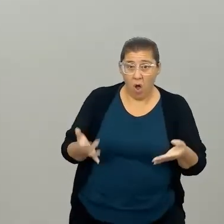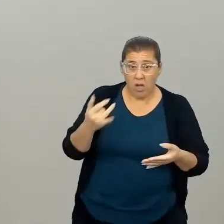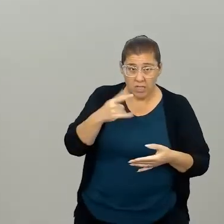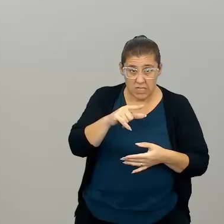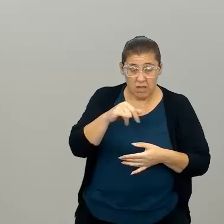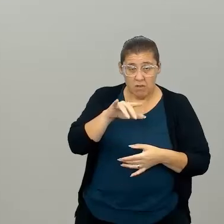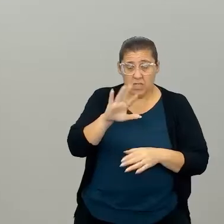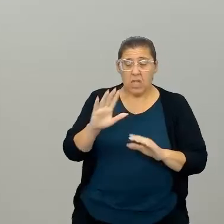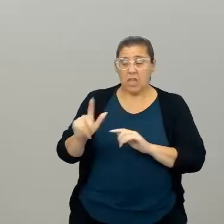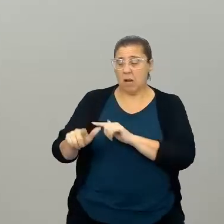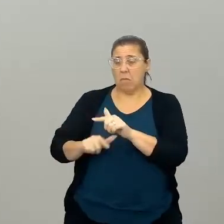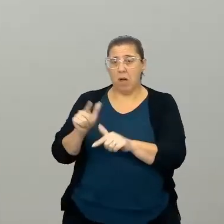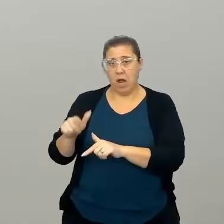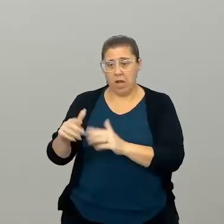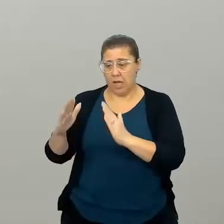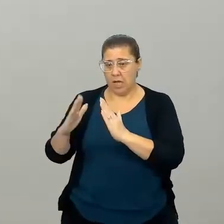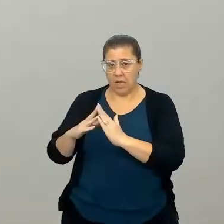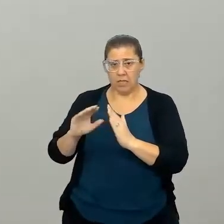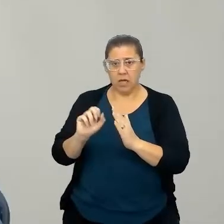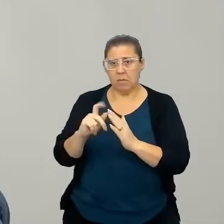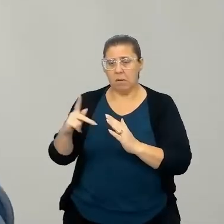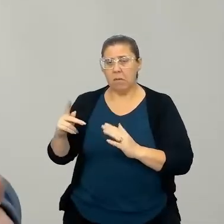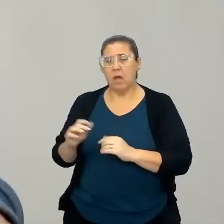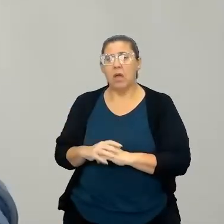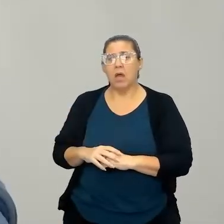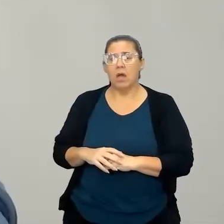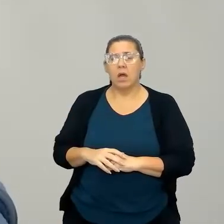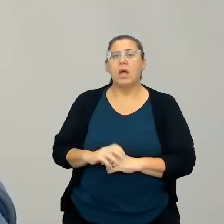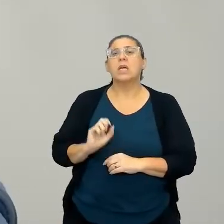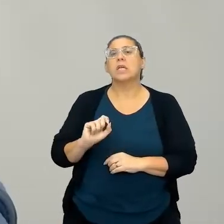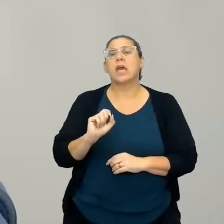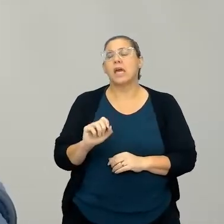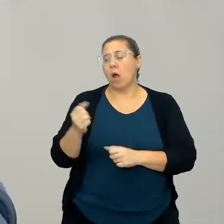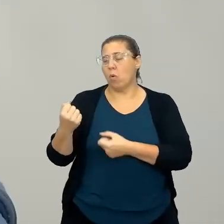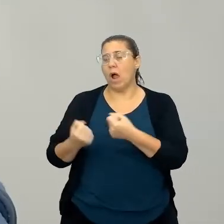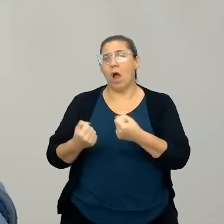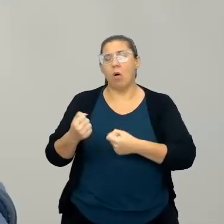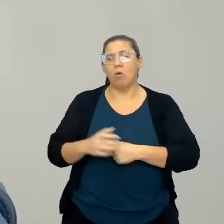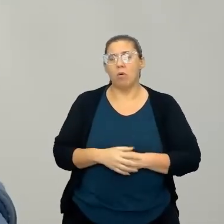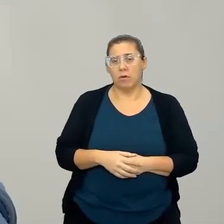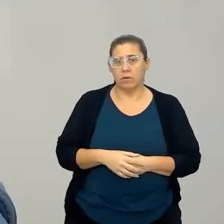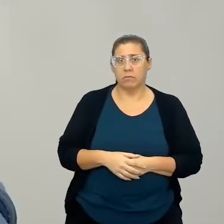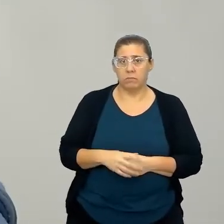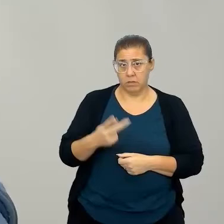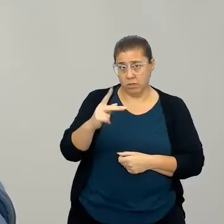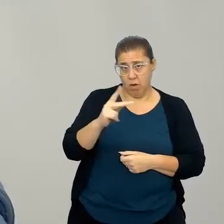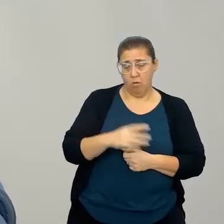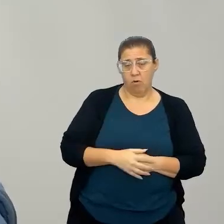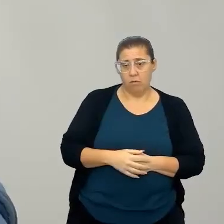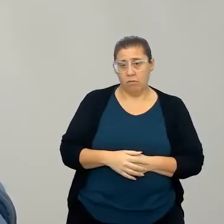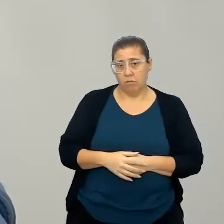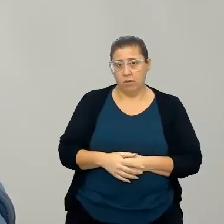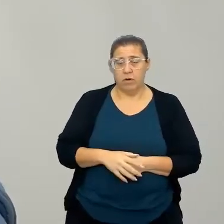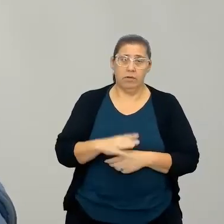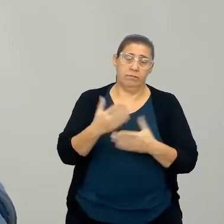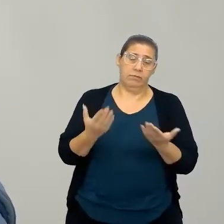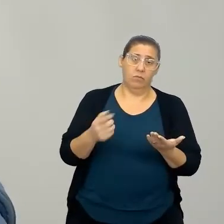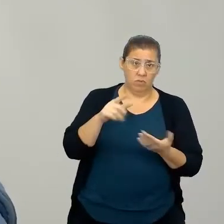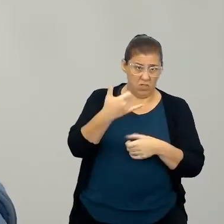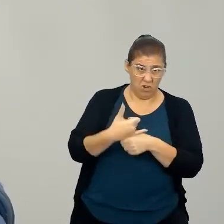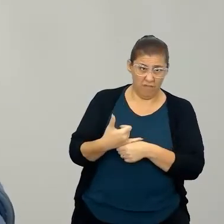trabalha por aplicativo de carro, de quem é o carro? É seu. Você está desgastando uma ferramenta. Só que você não é